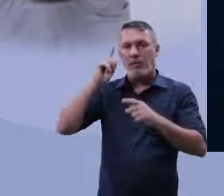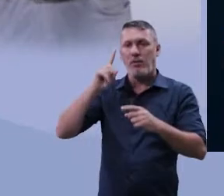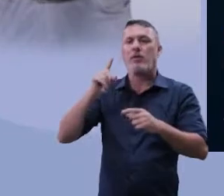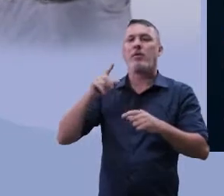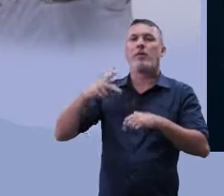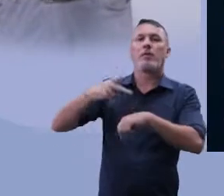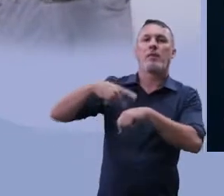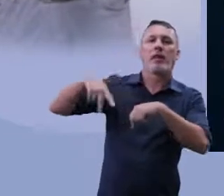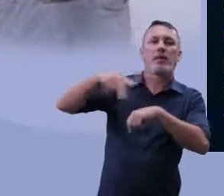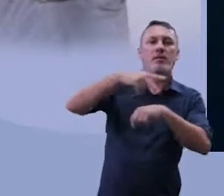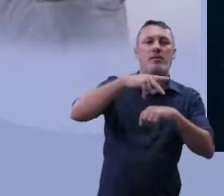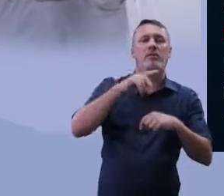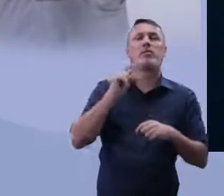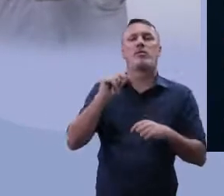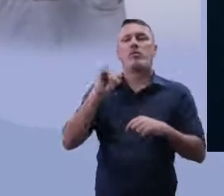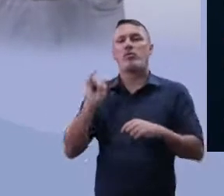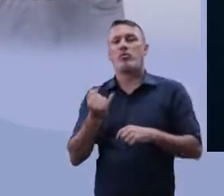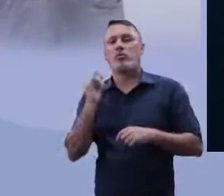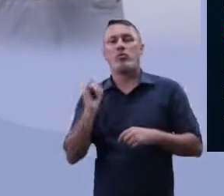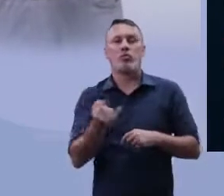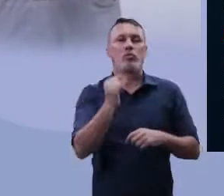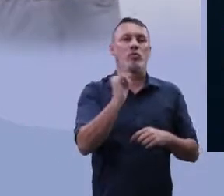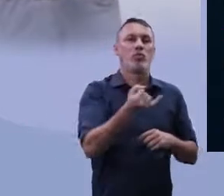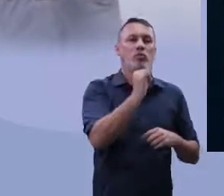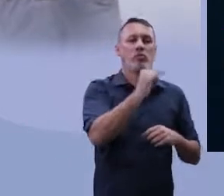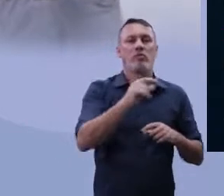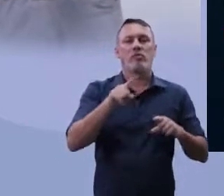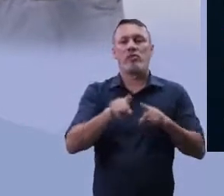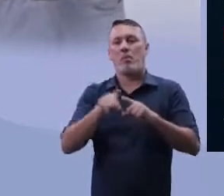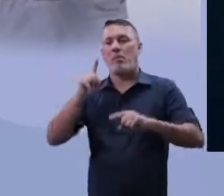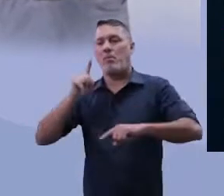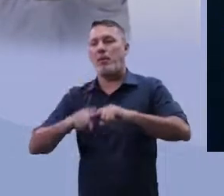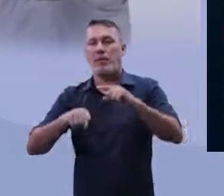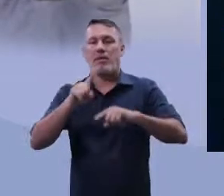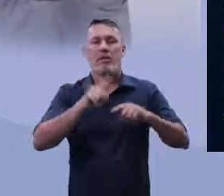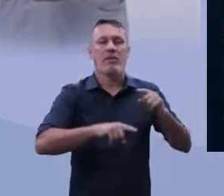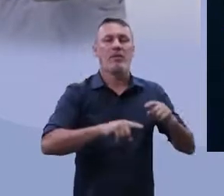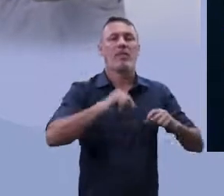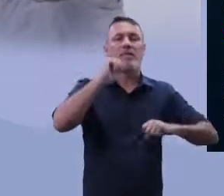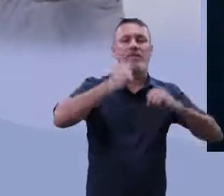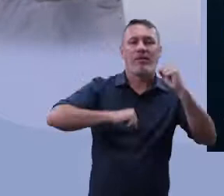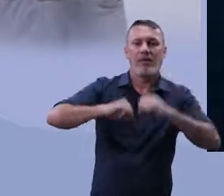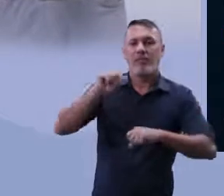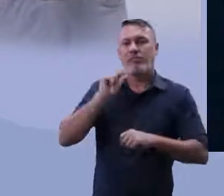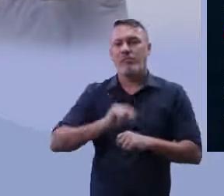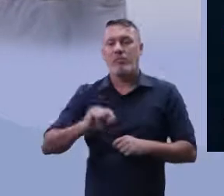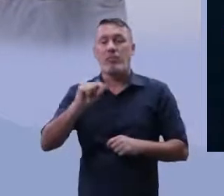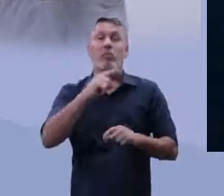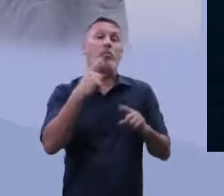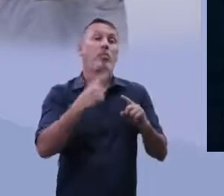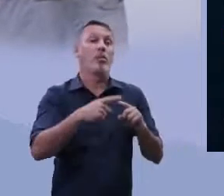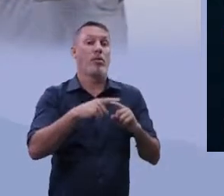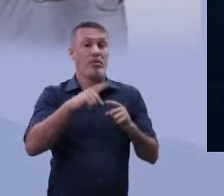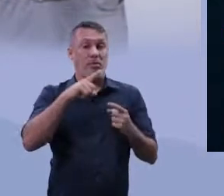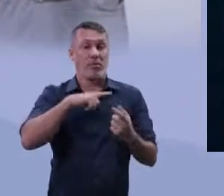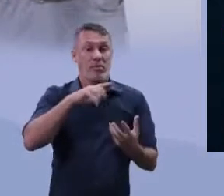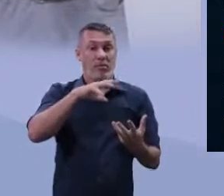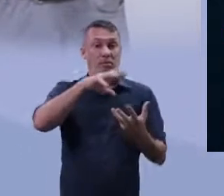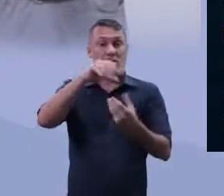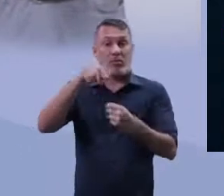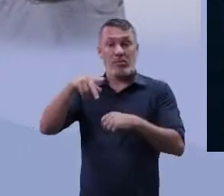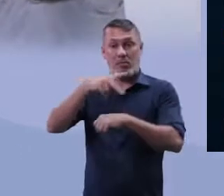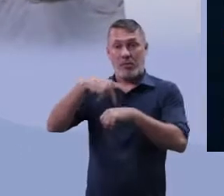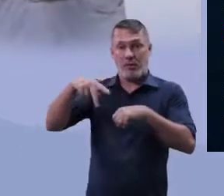volta para os países ricos juros, né, lucros, né, e produtos agora industrializados, uma vez que